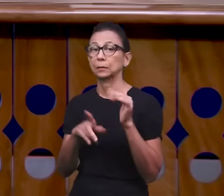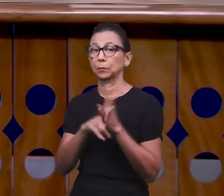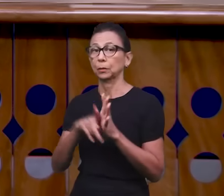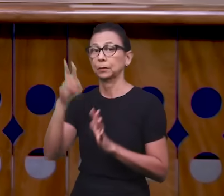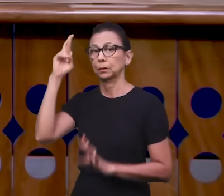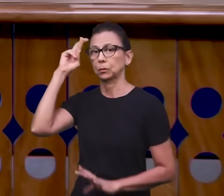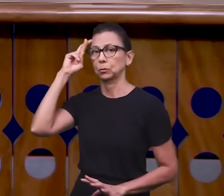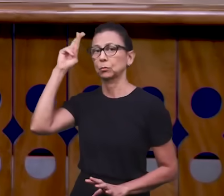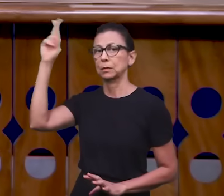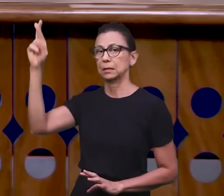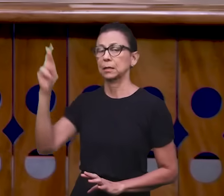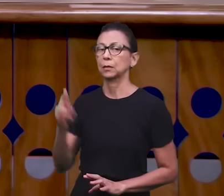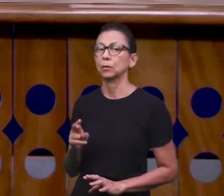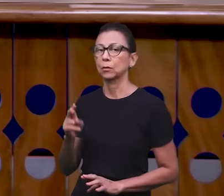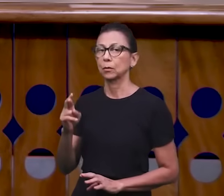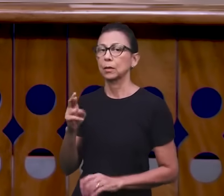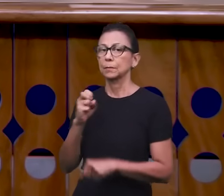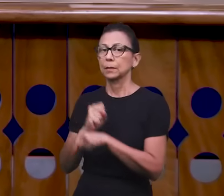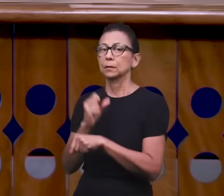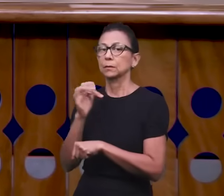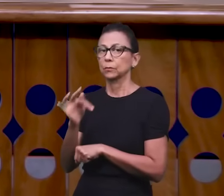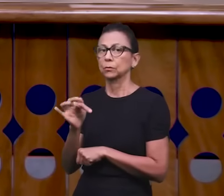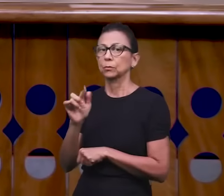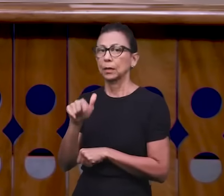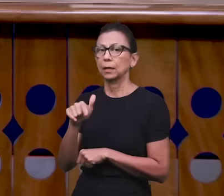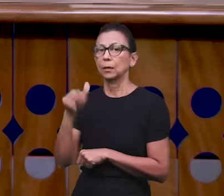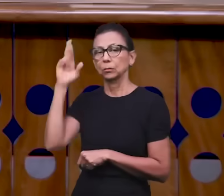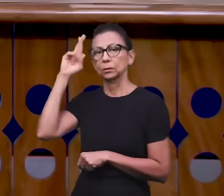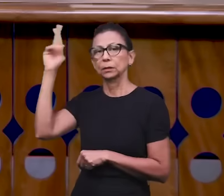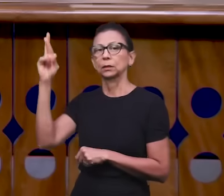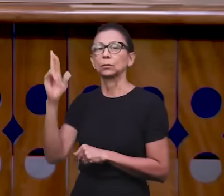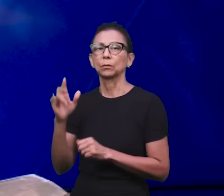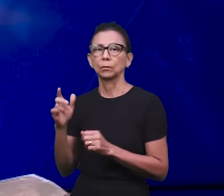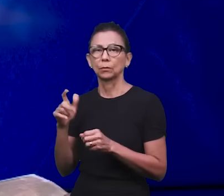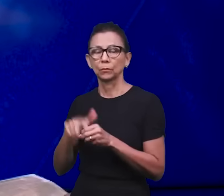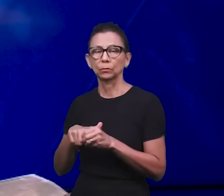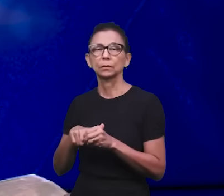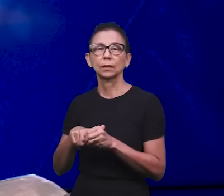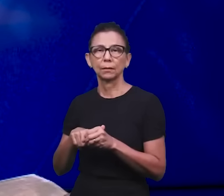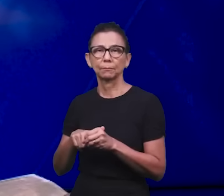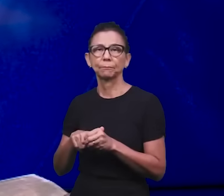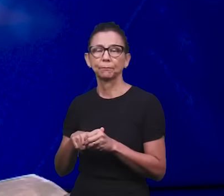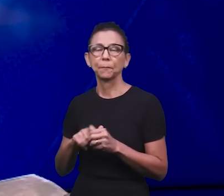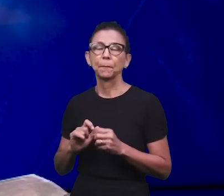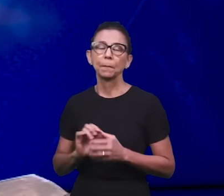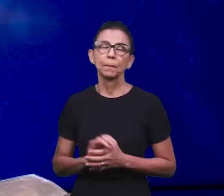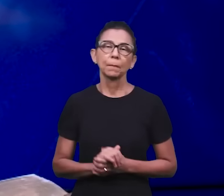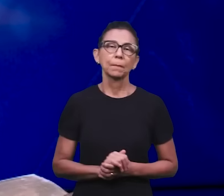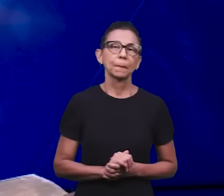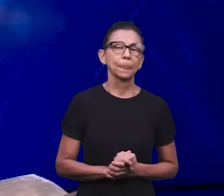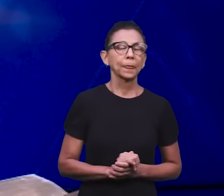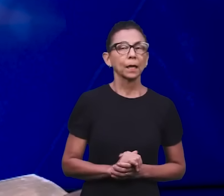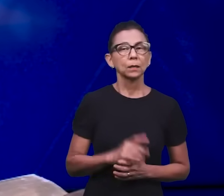O Senhor, ele é a esperança da igreja. Se falarmos a respeito da situação da igreja no